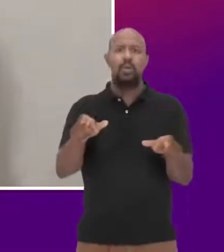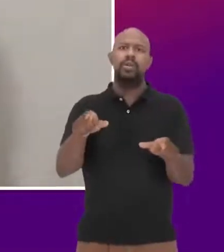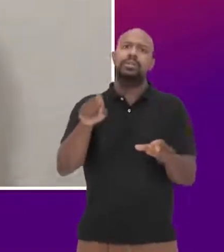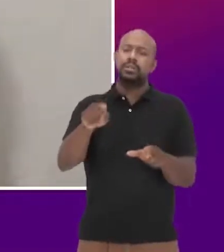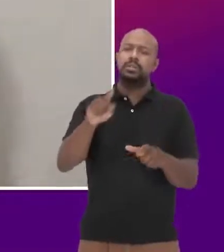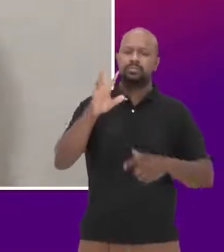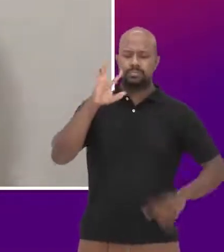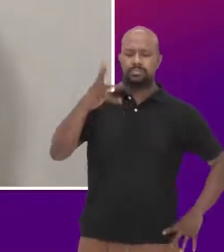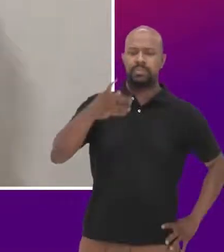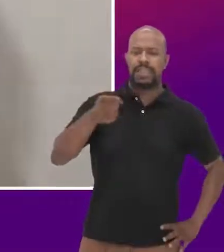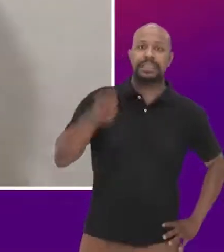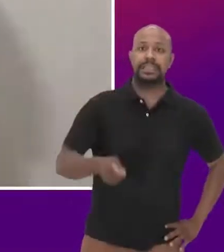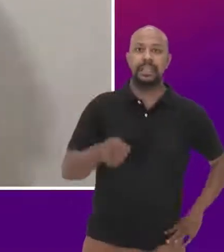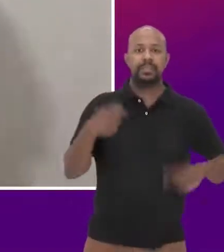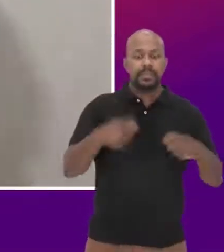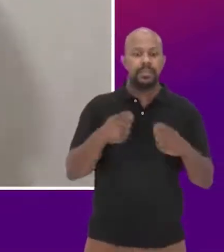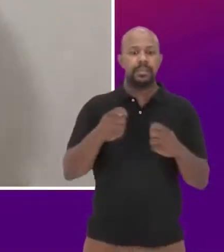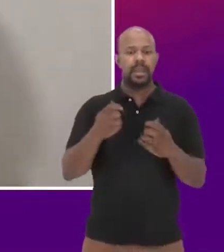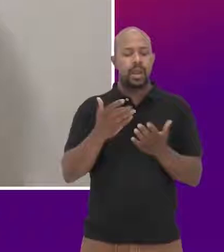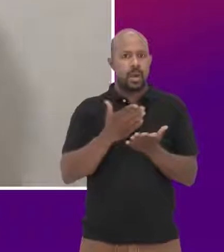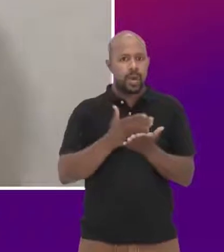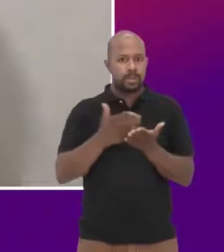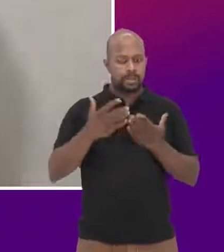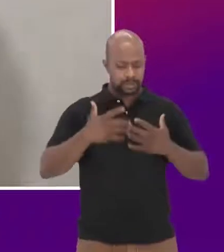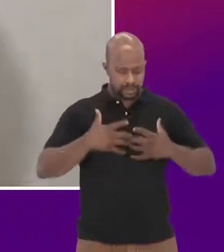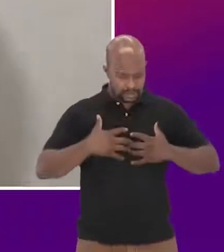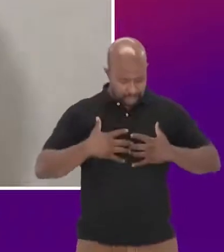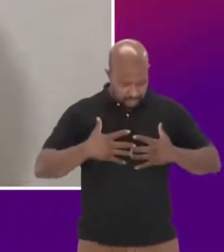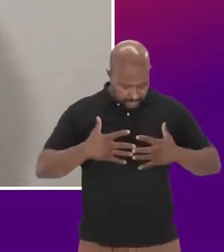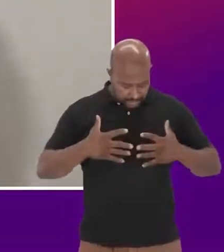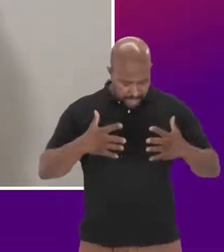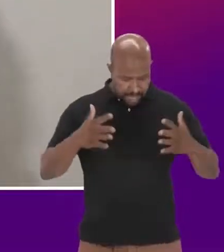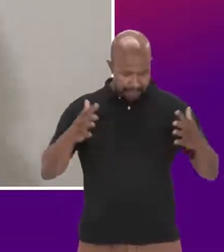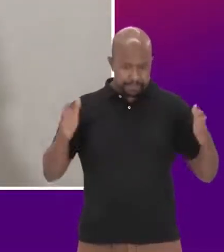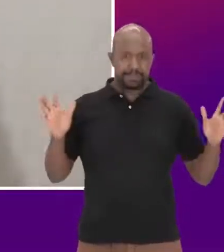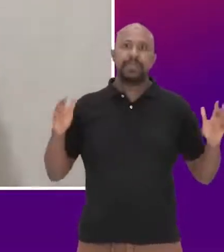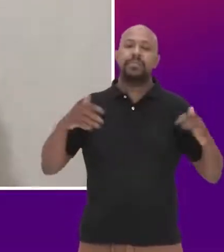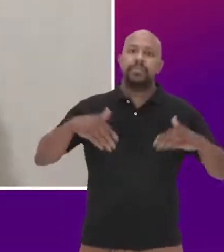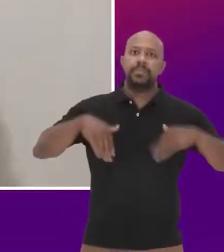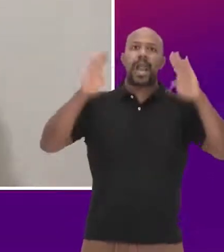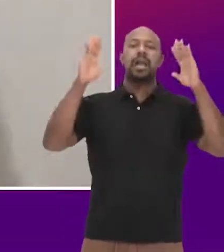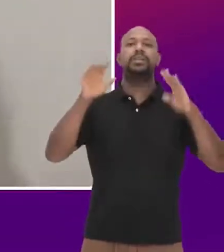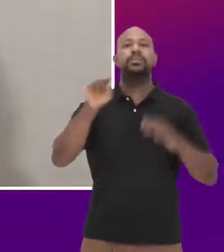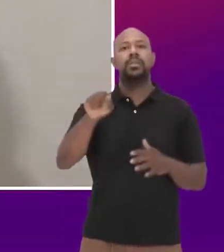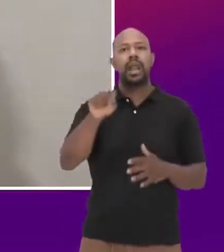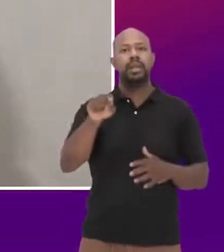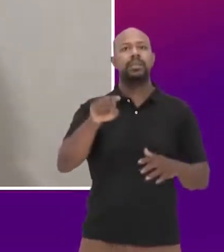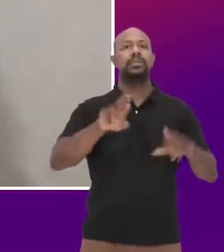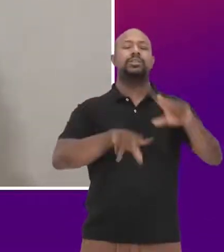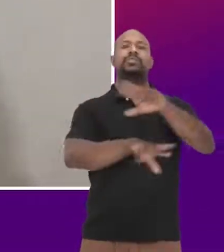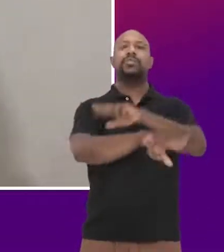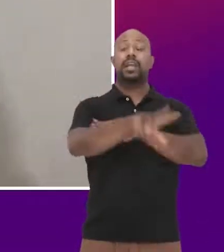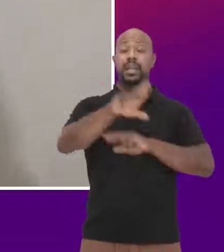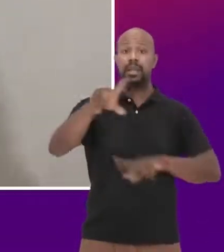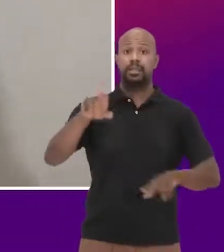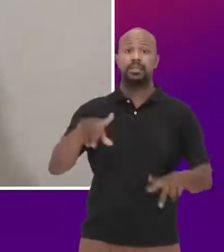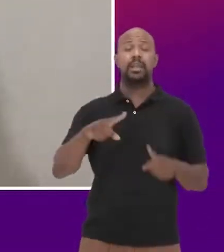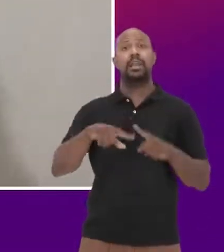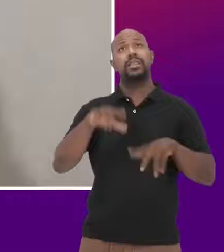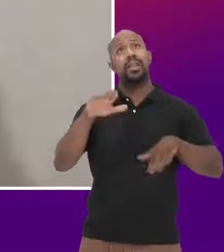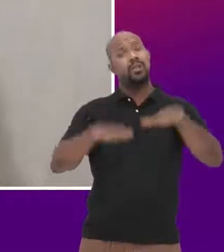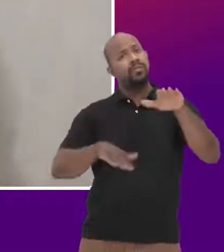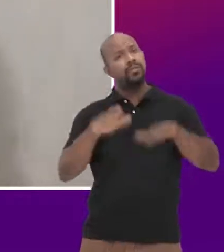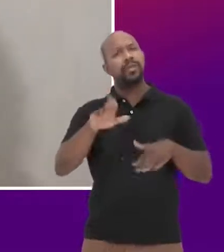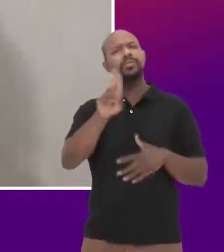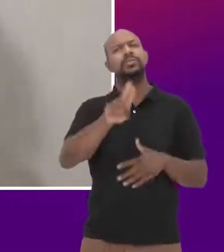de decisão, elas têm que começar a se abrir cada vez mais para essa diferença.